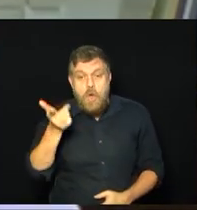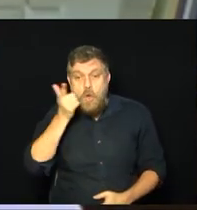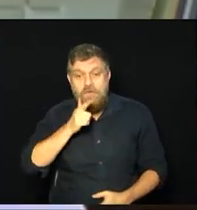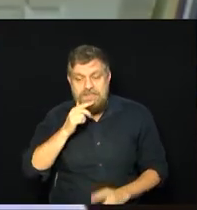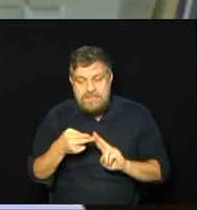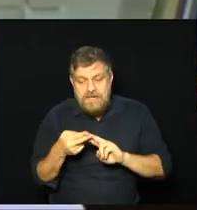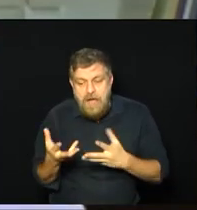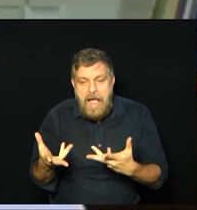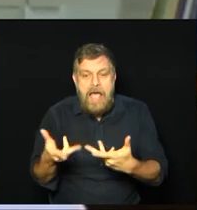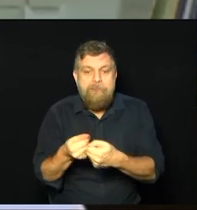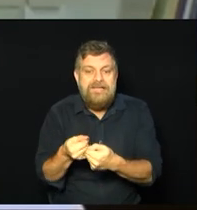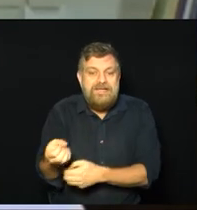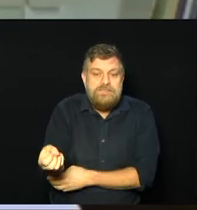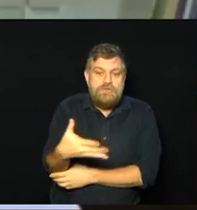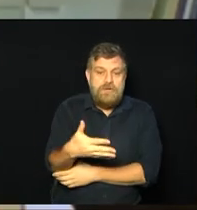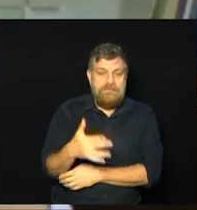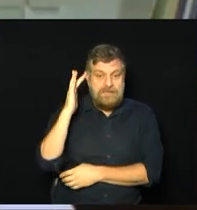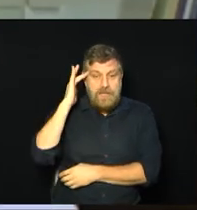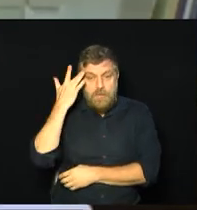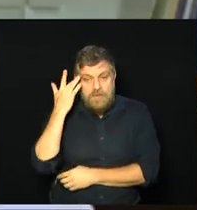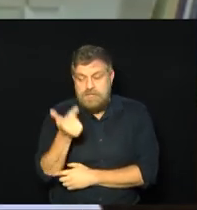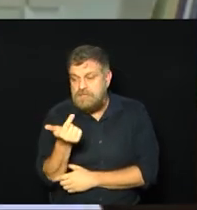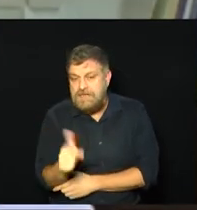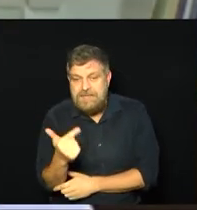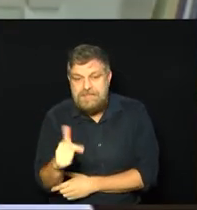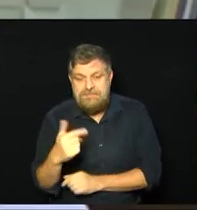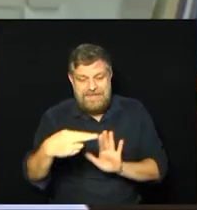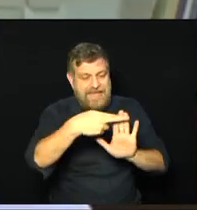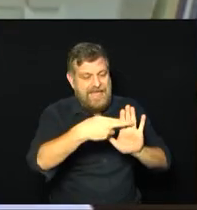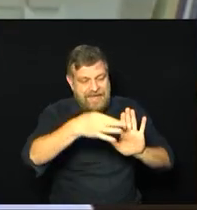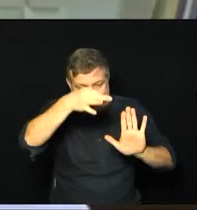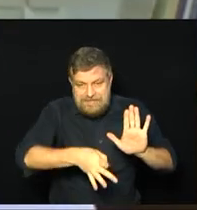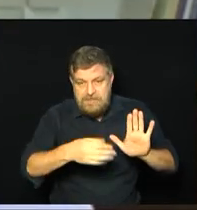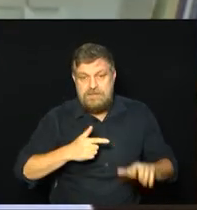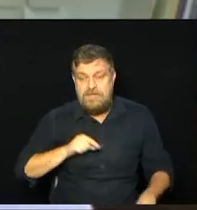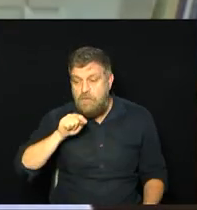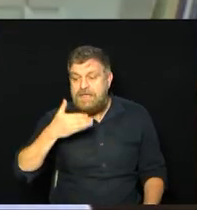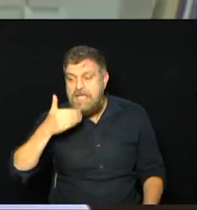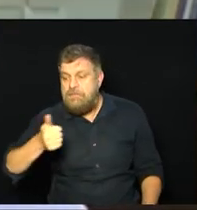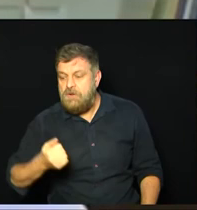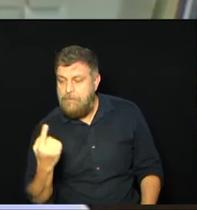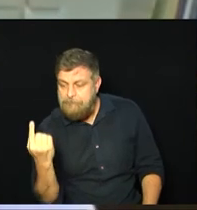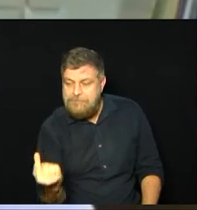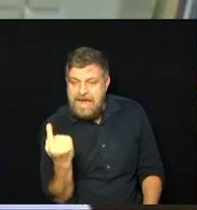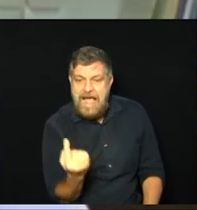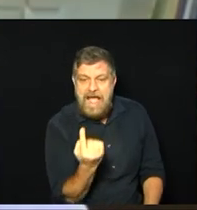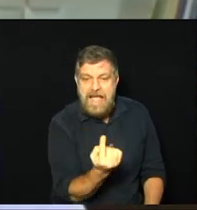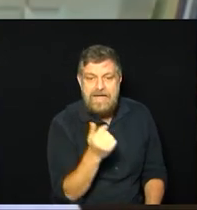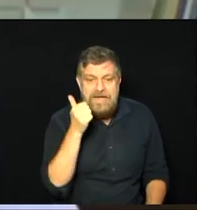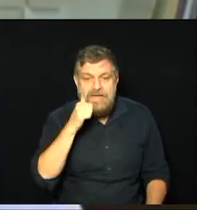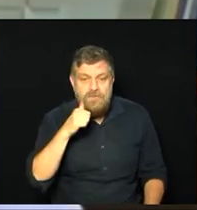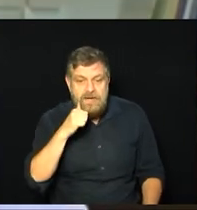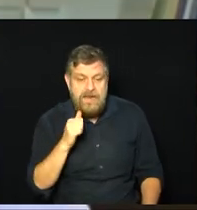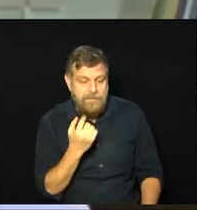talentos. Então, o que eu acho é que não existe, de novo, a regra certa. Existe aquilo que é melhor para cada mulher, para cada família, para